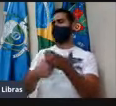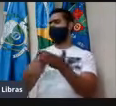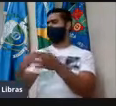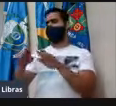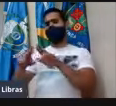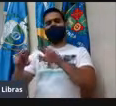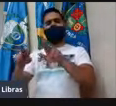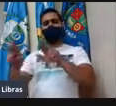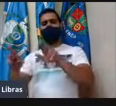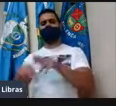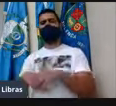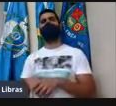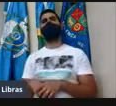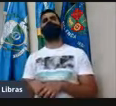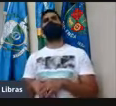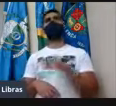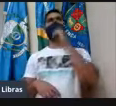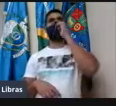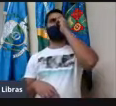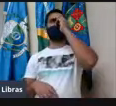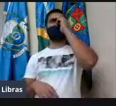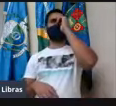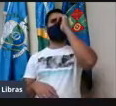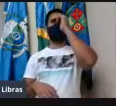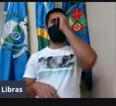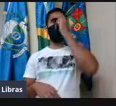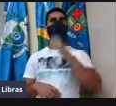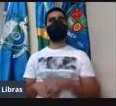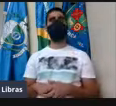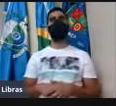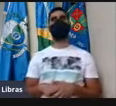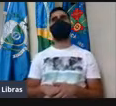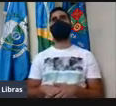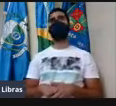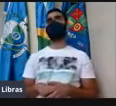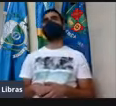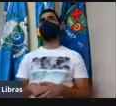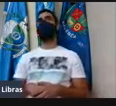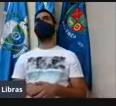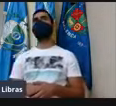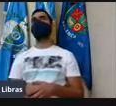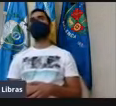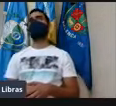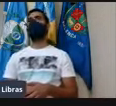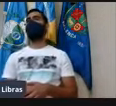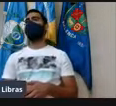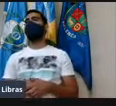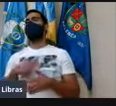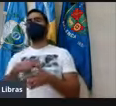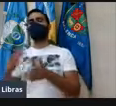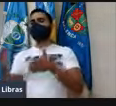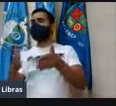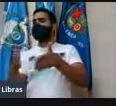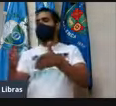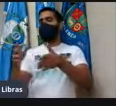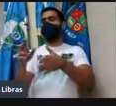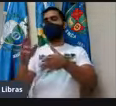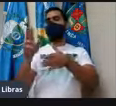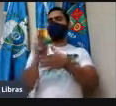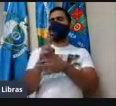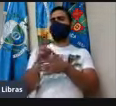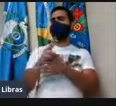grandes, de você, a parte do legislativo, tocar uma cidade como a de Valença que tem